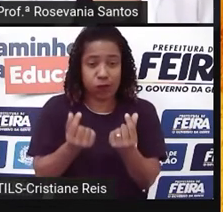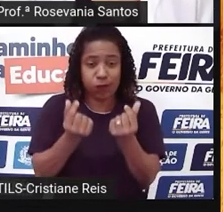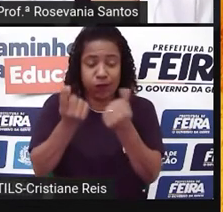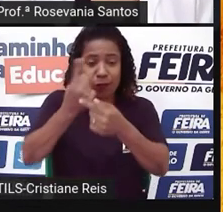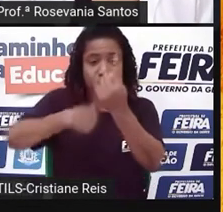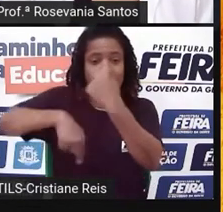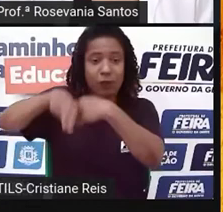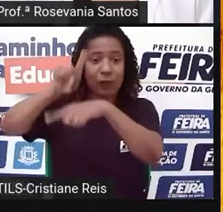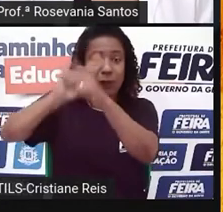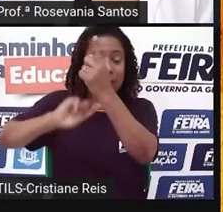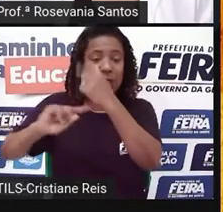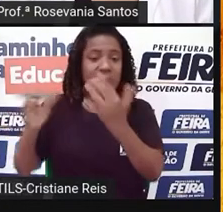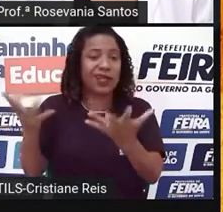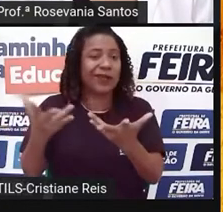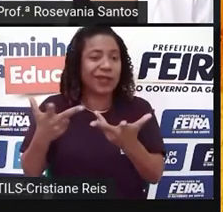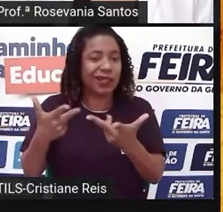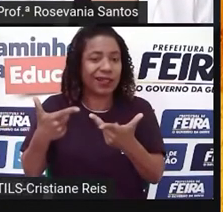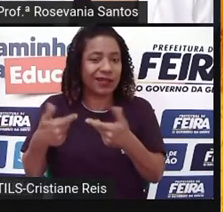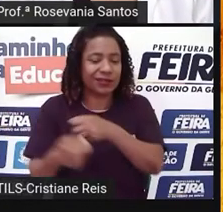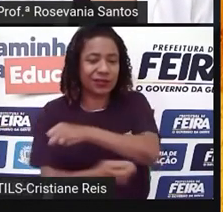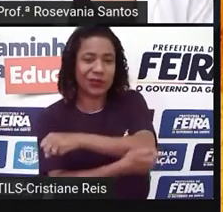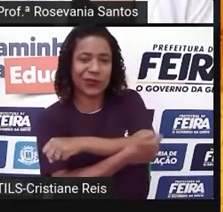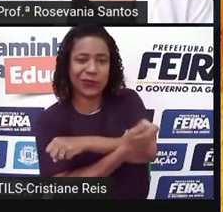do deserto